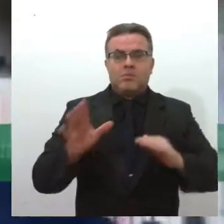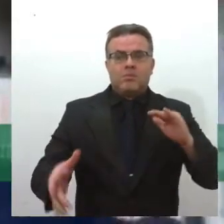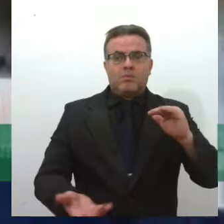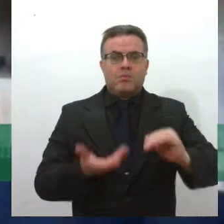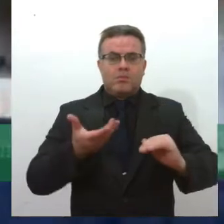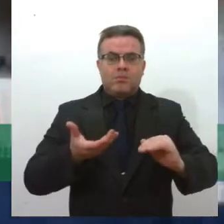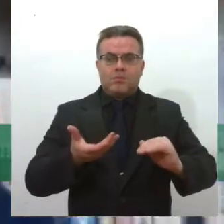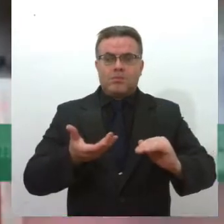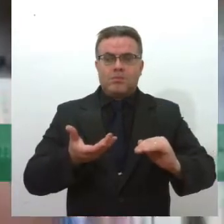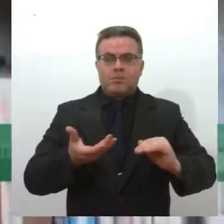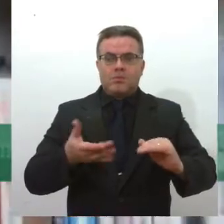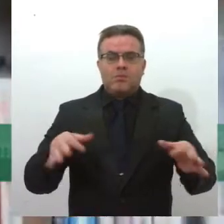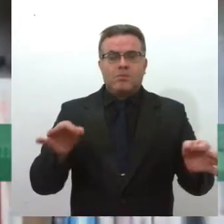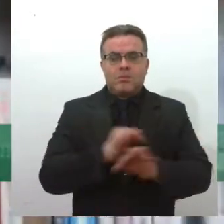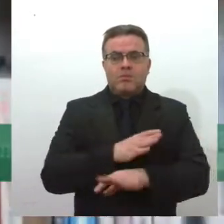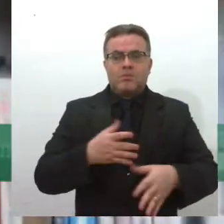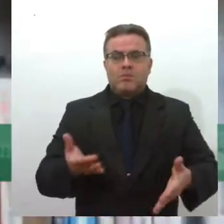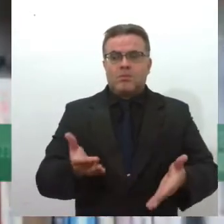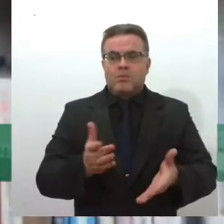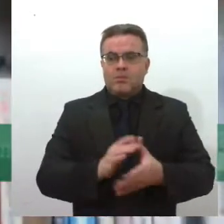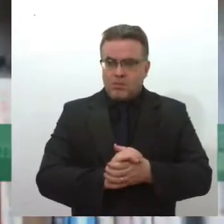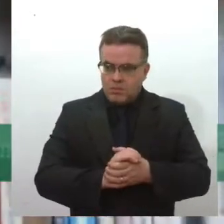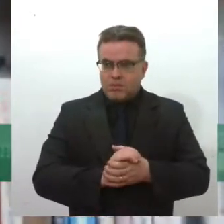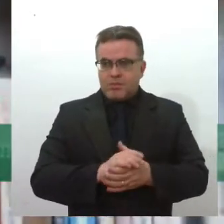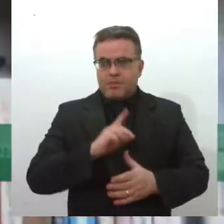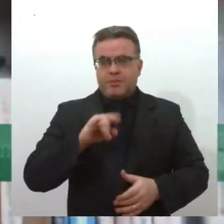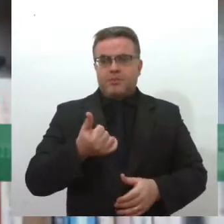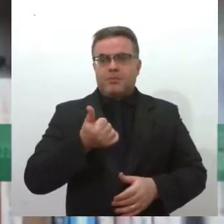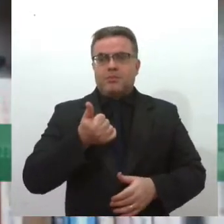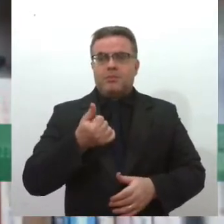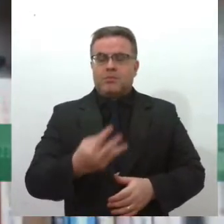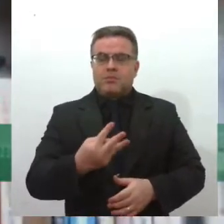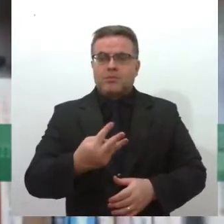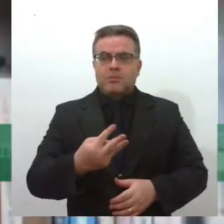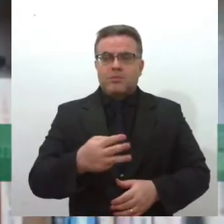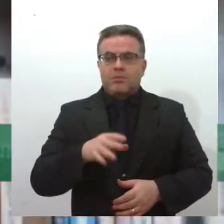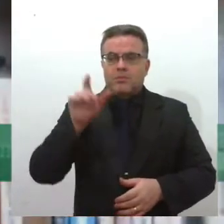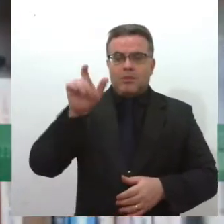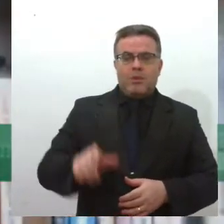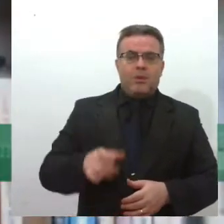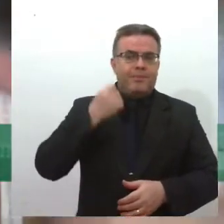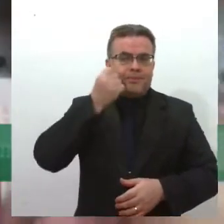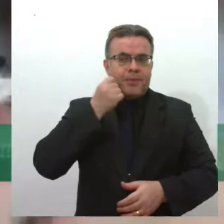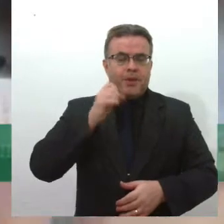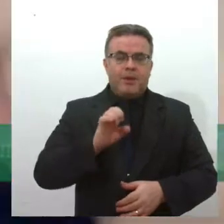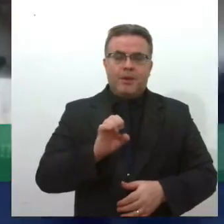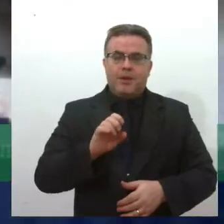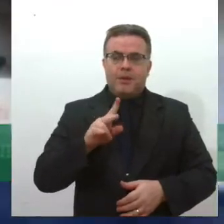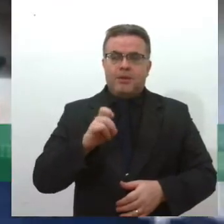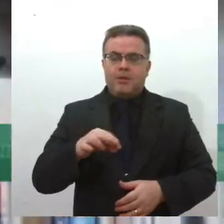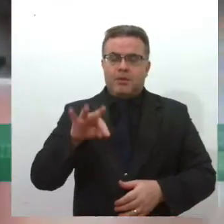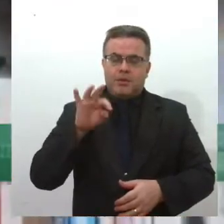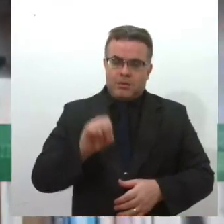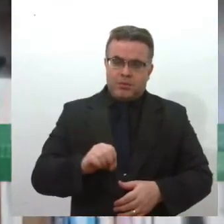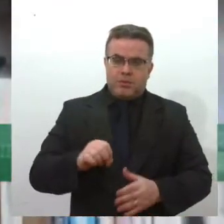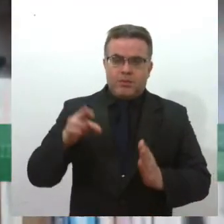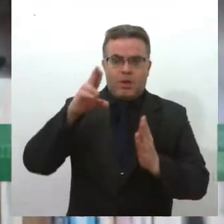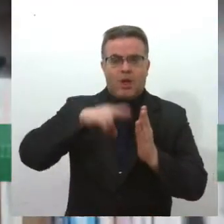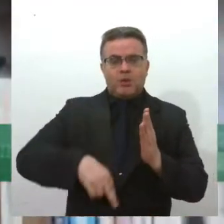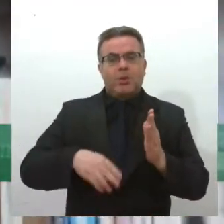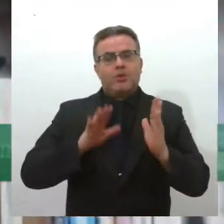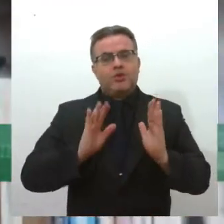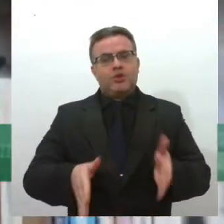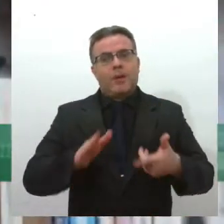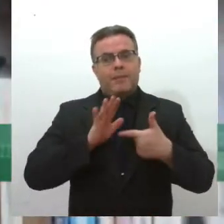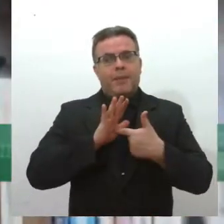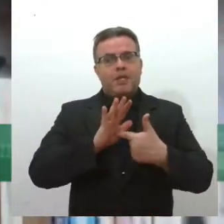ao Senado. No Senado, no dia 13, o senador Everton Rocha foi escolhido relator. No dia seguinte, ele já apresentou